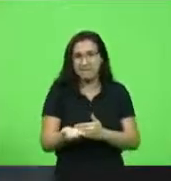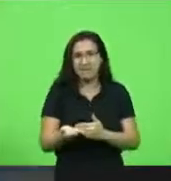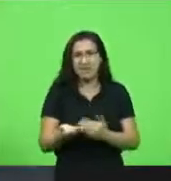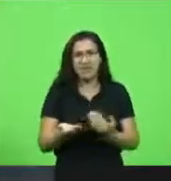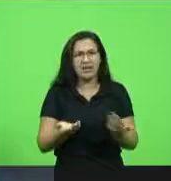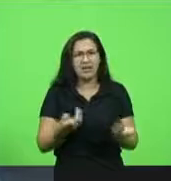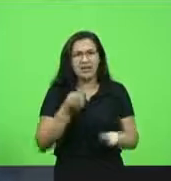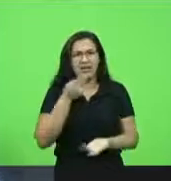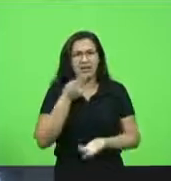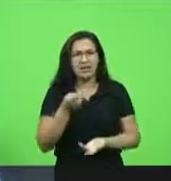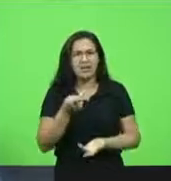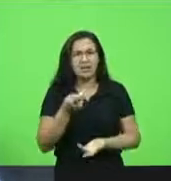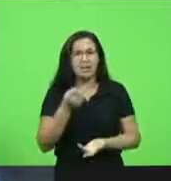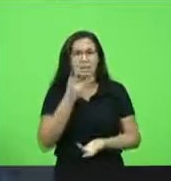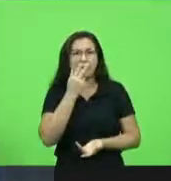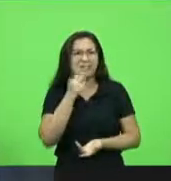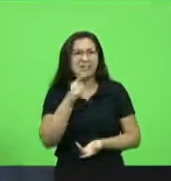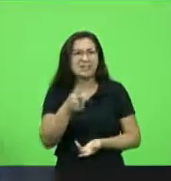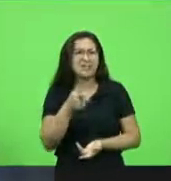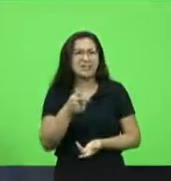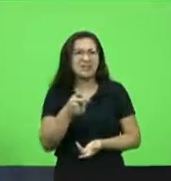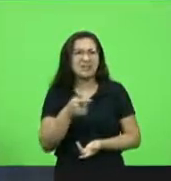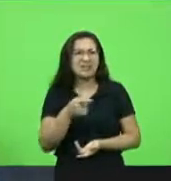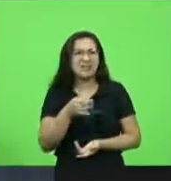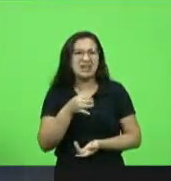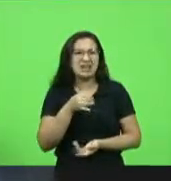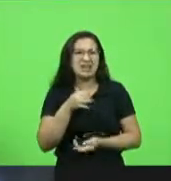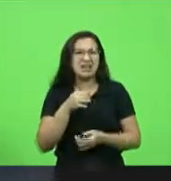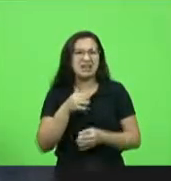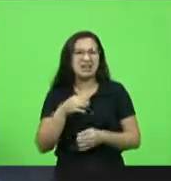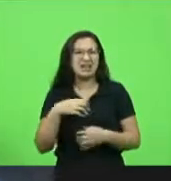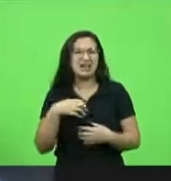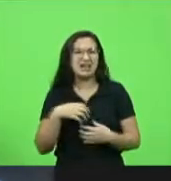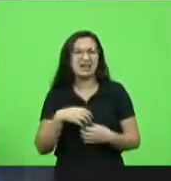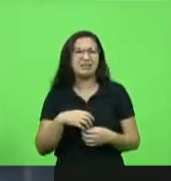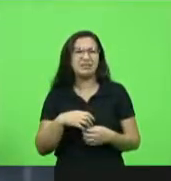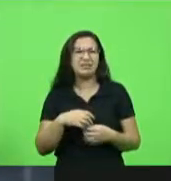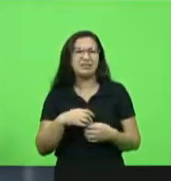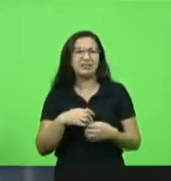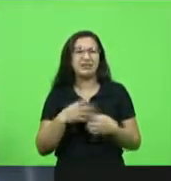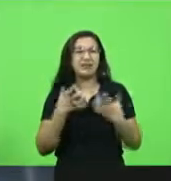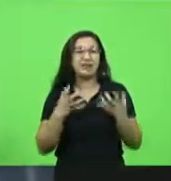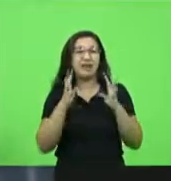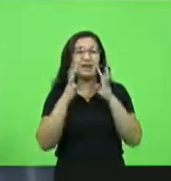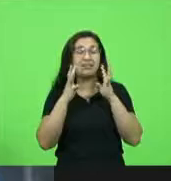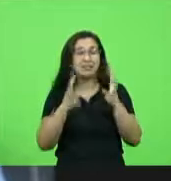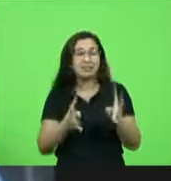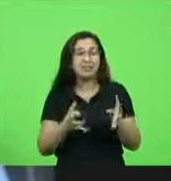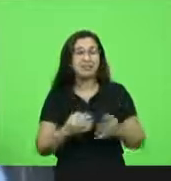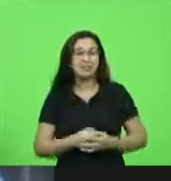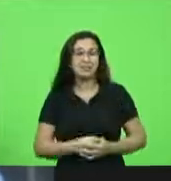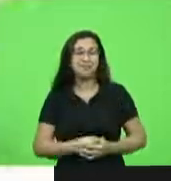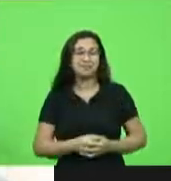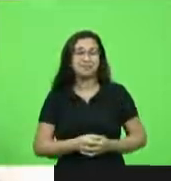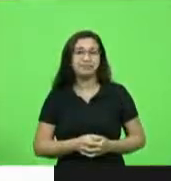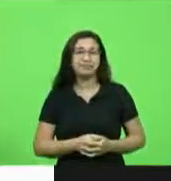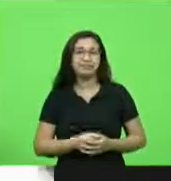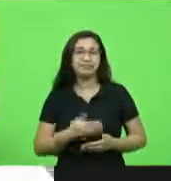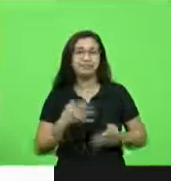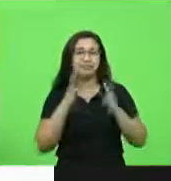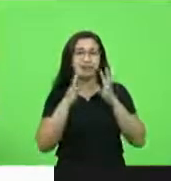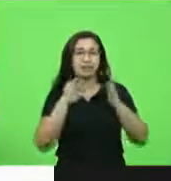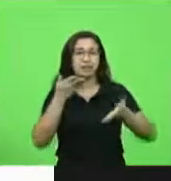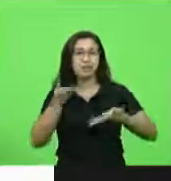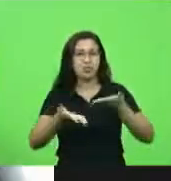uma parte de uma birra do menino. E, na verdade, era alguém que talvez não tinha a devida atenção e que precisava de abraços. Então, quando aquele menino, numa